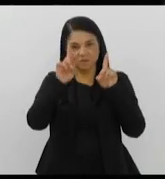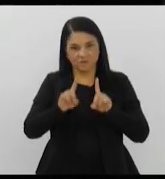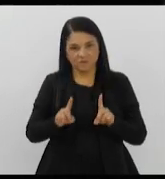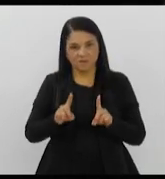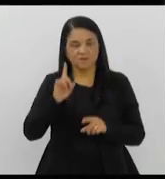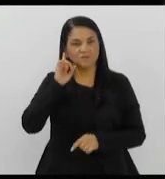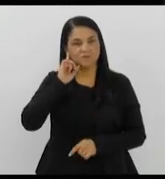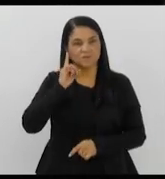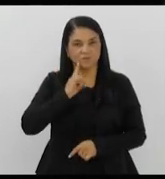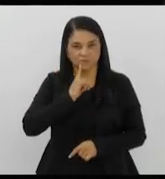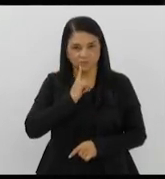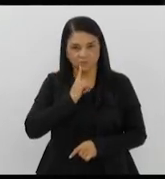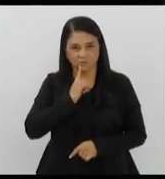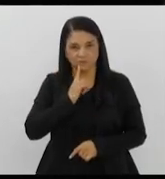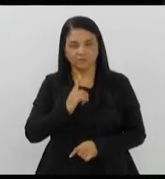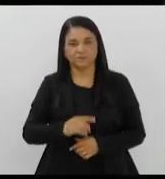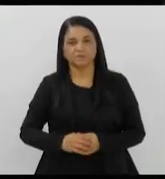auditivos,